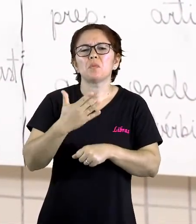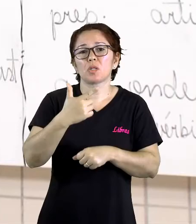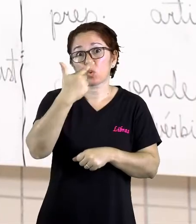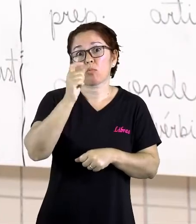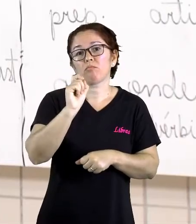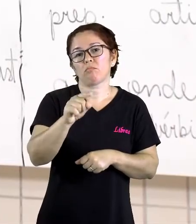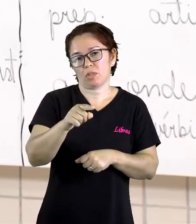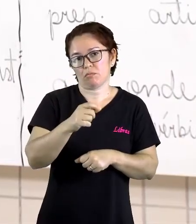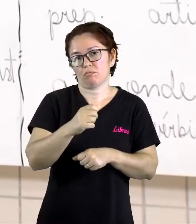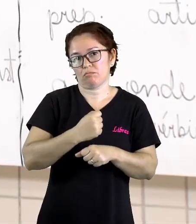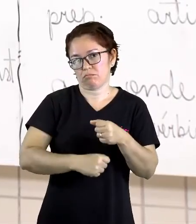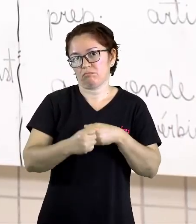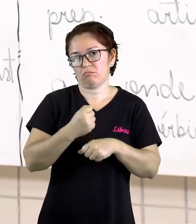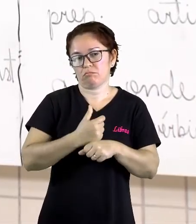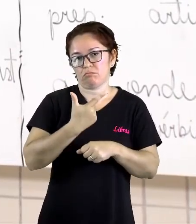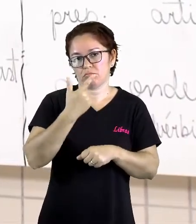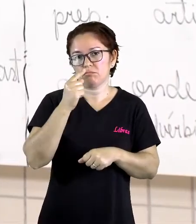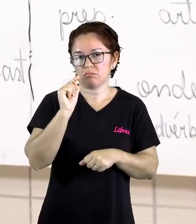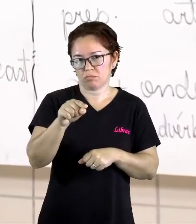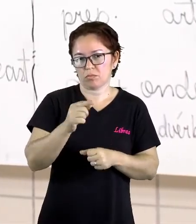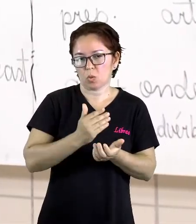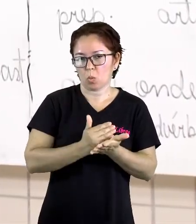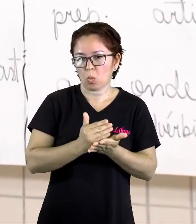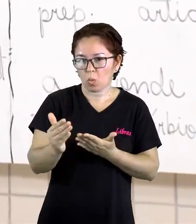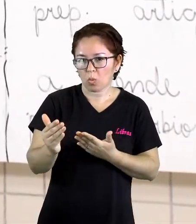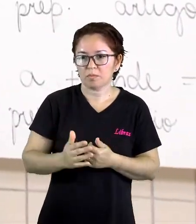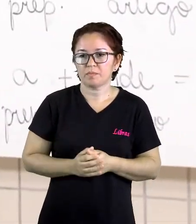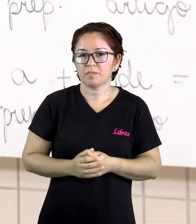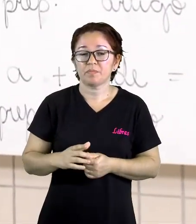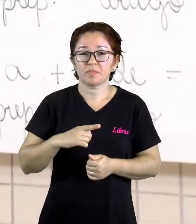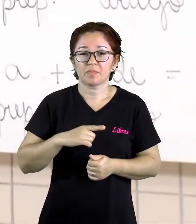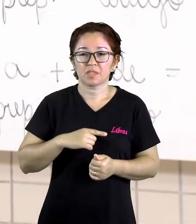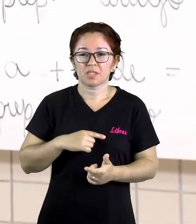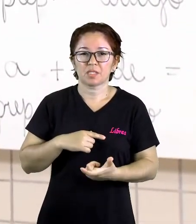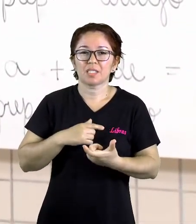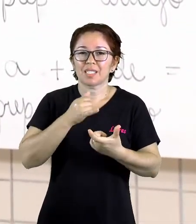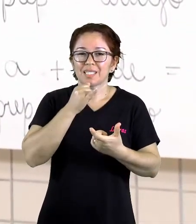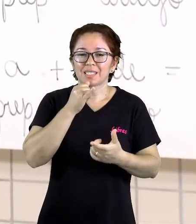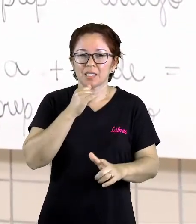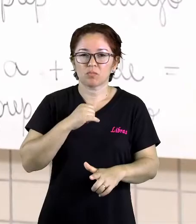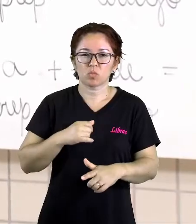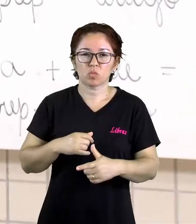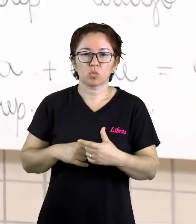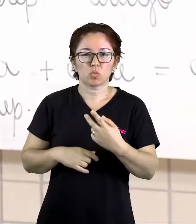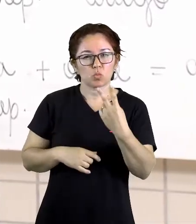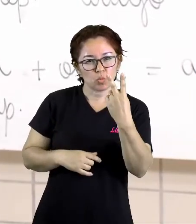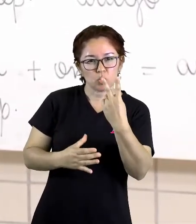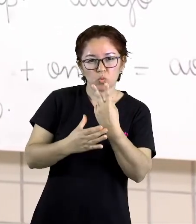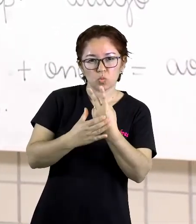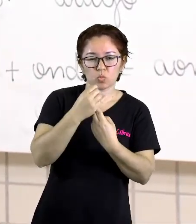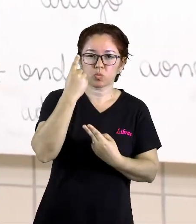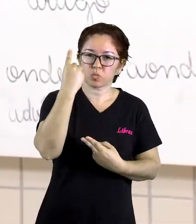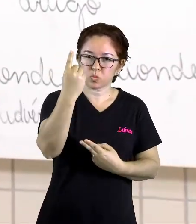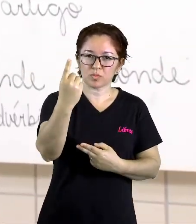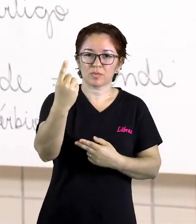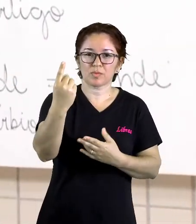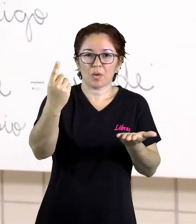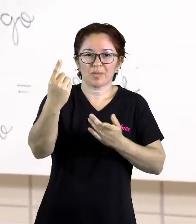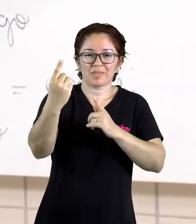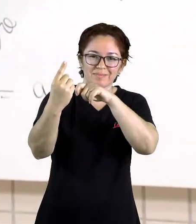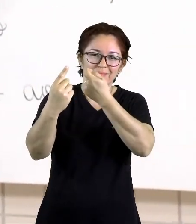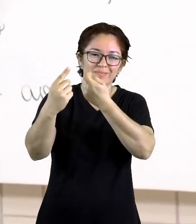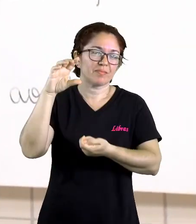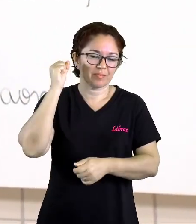faz muito tempo. Ele é a junção do iPod com o broadcast. A preposição